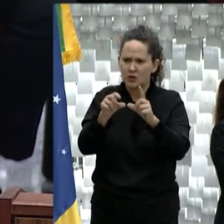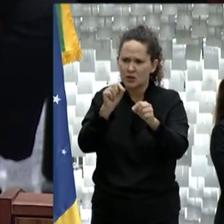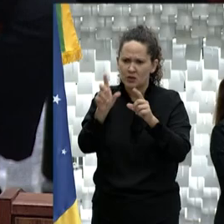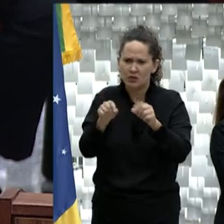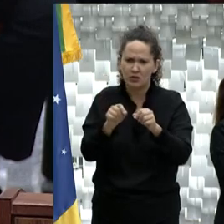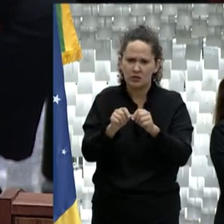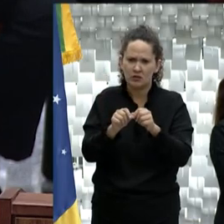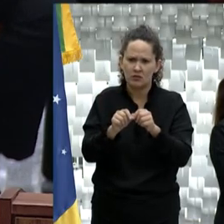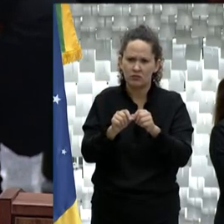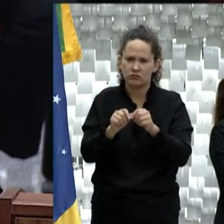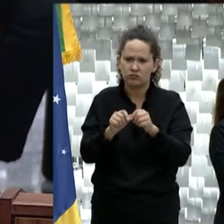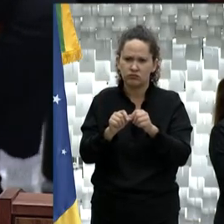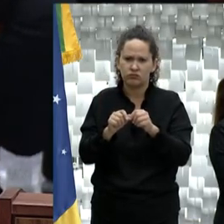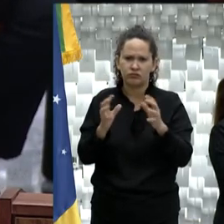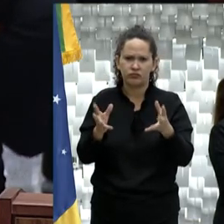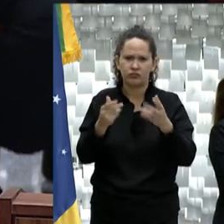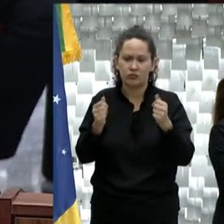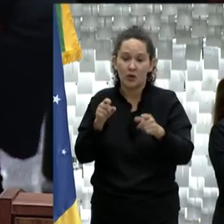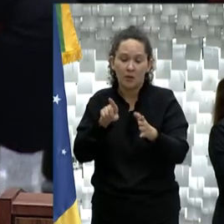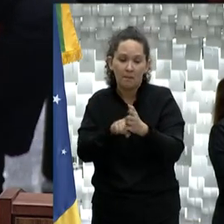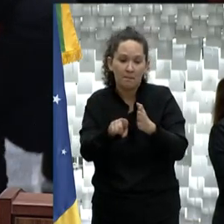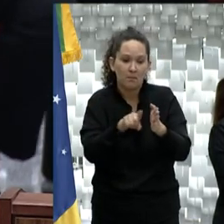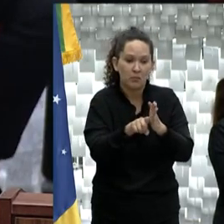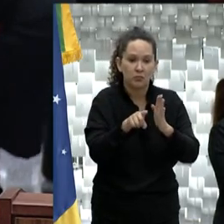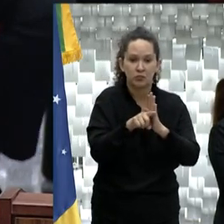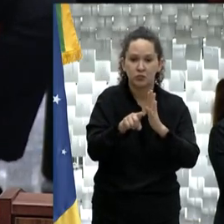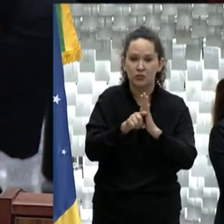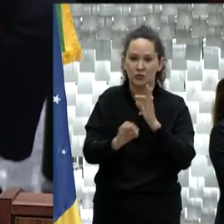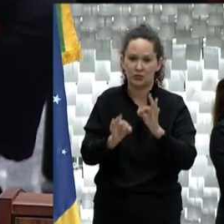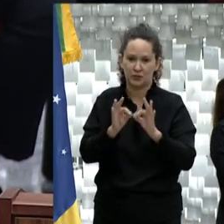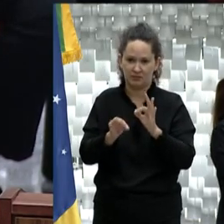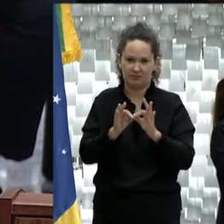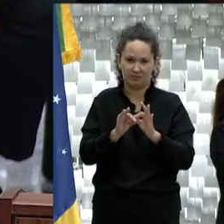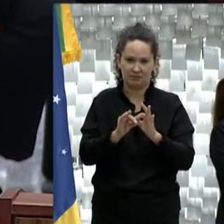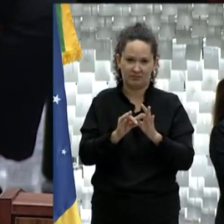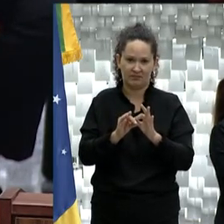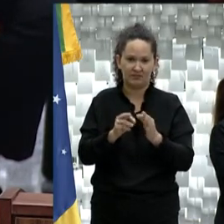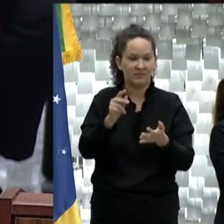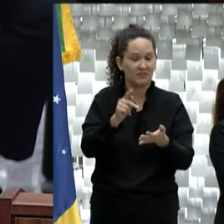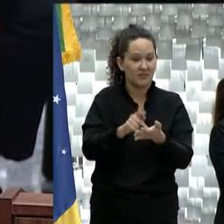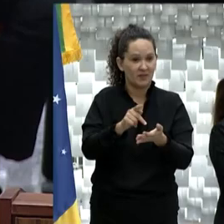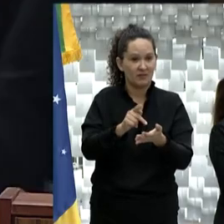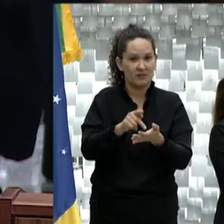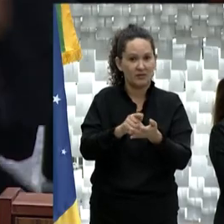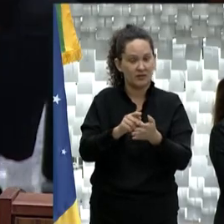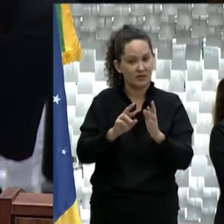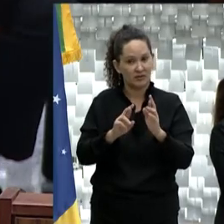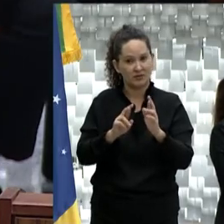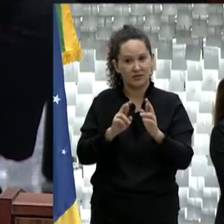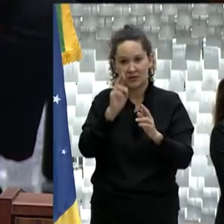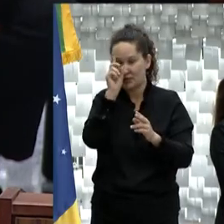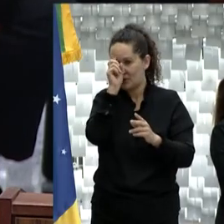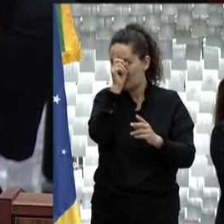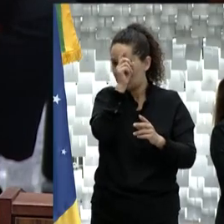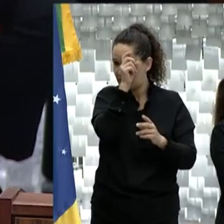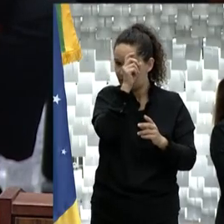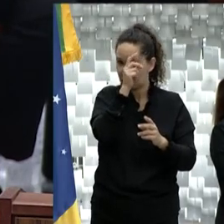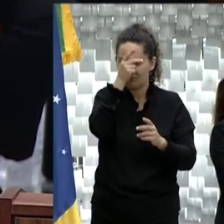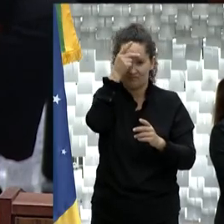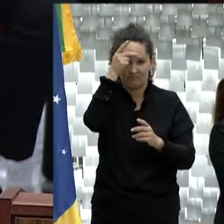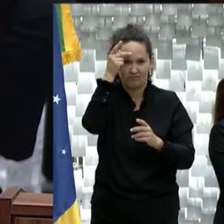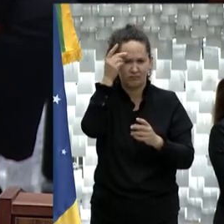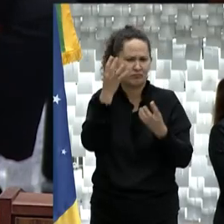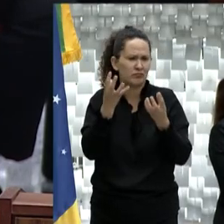despertam nos que recorrem a seus juízes. A realidade tem sido muito difícil para